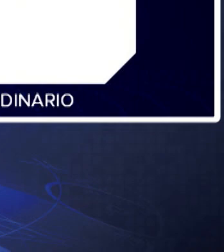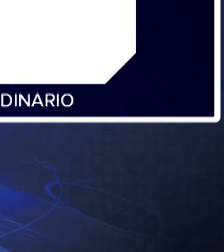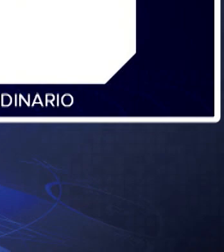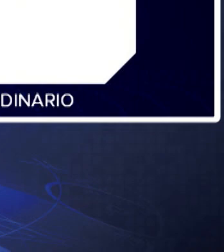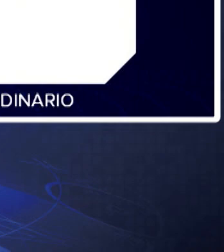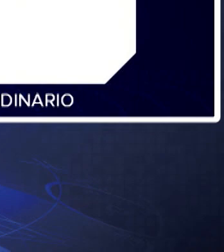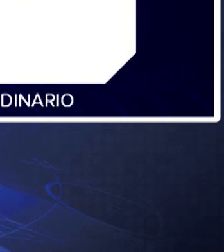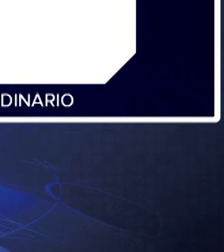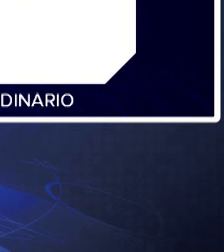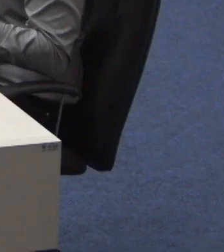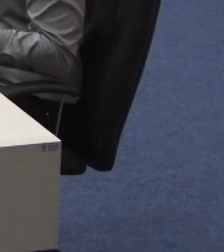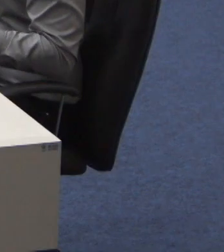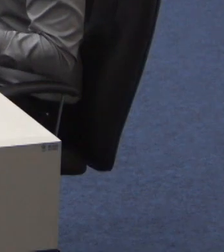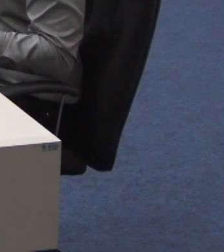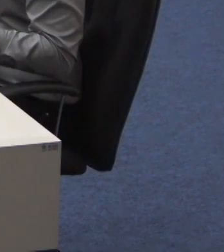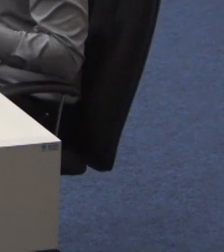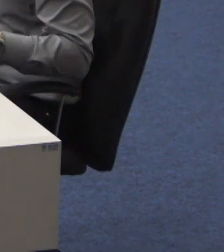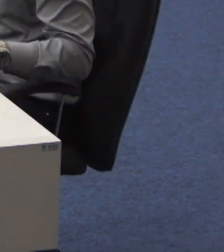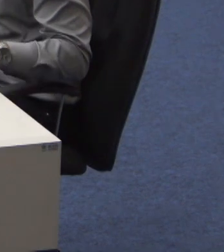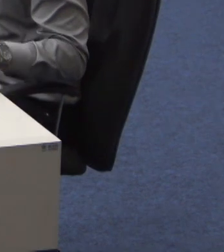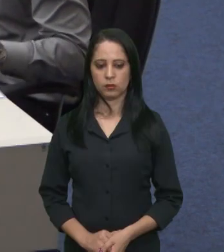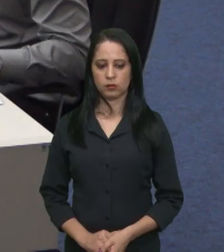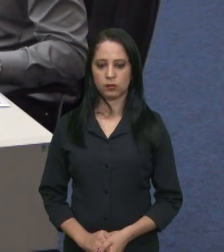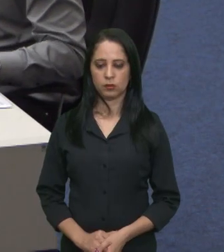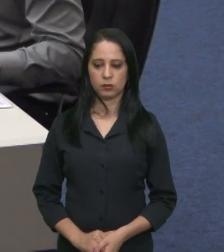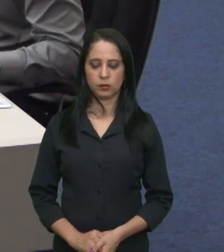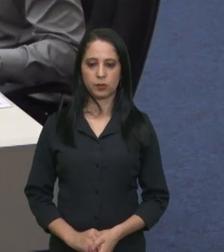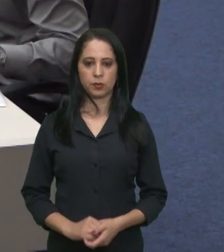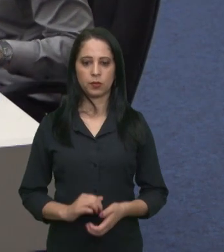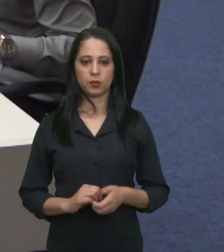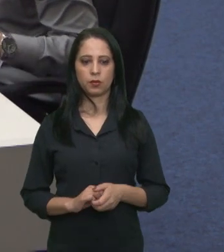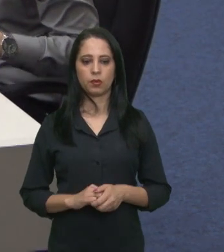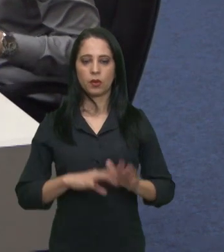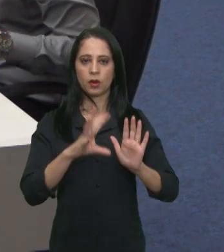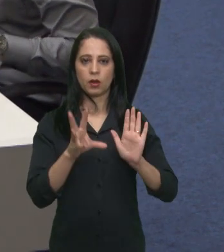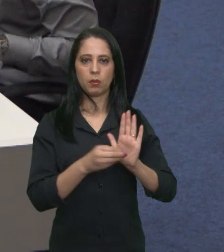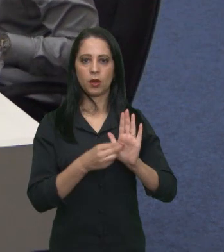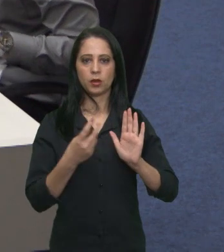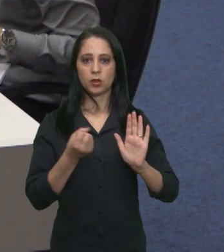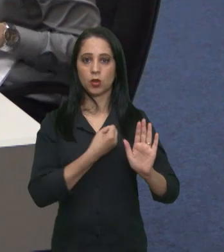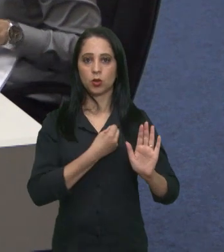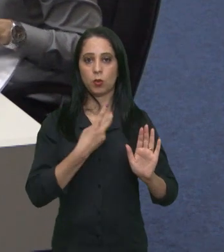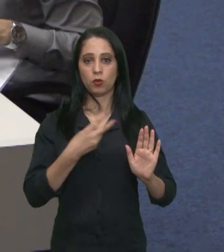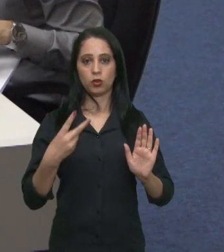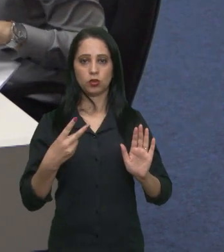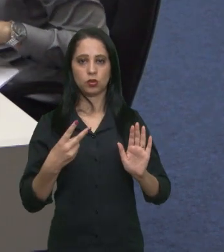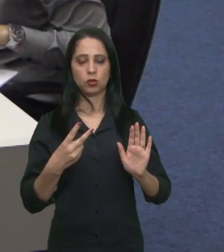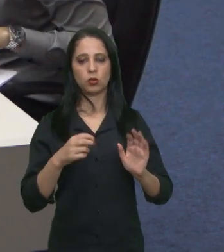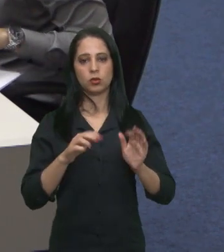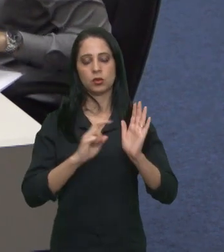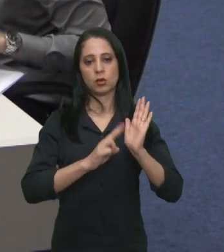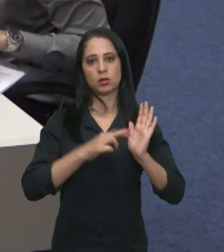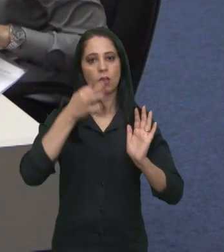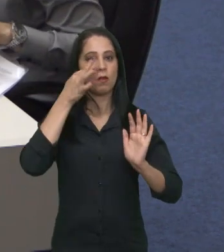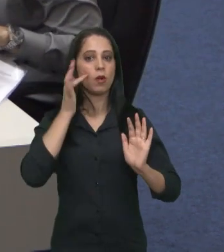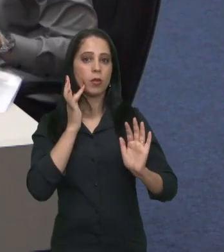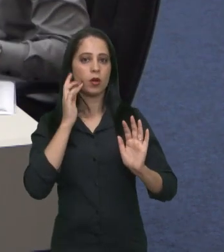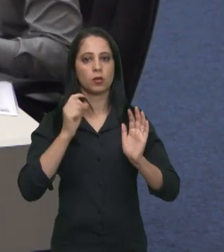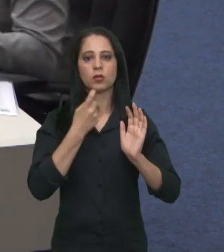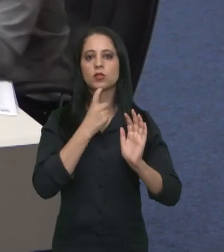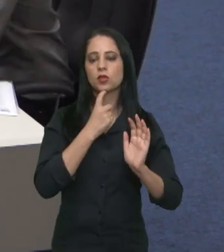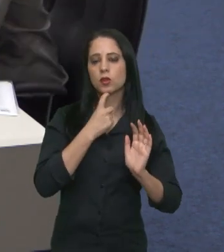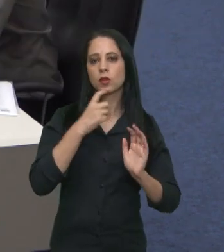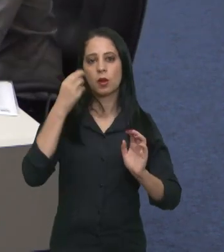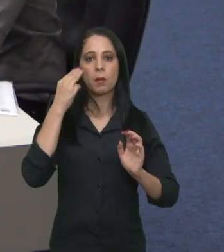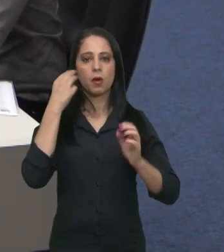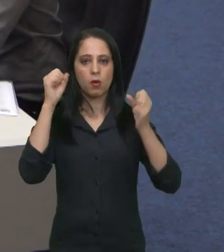Emenda número 62, de autoria dos vereadores Robertinho da Padaria, Fabião Zagueiro, Juvenil Silvério, Lino Bispo,